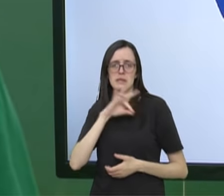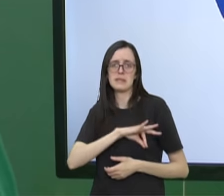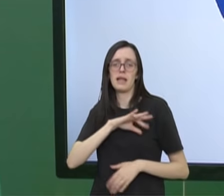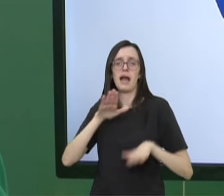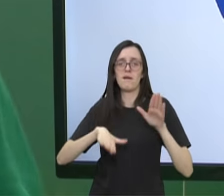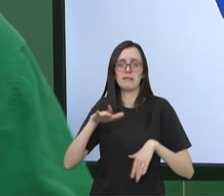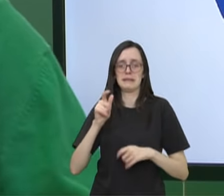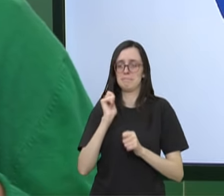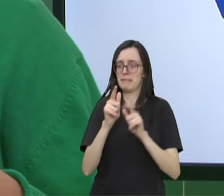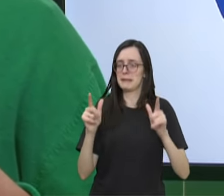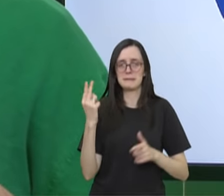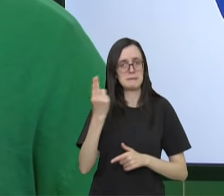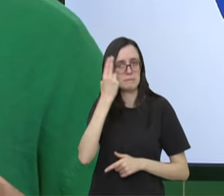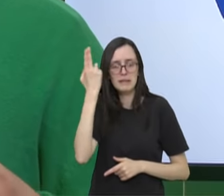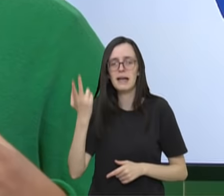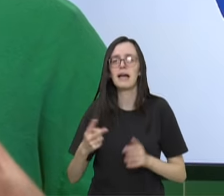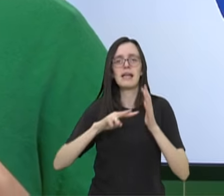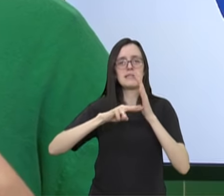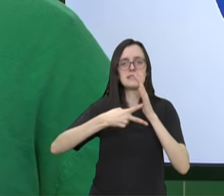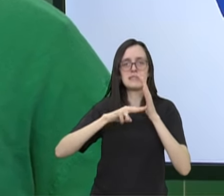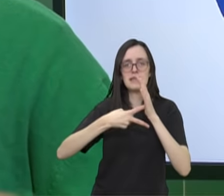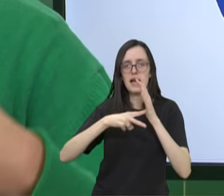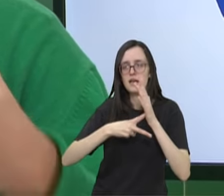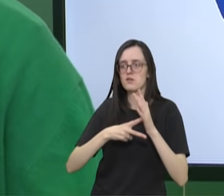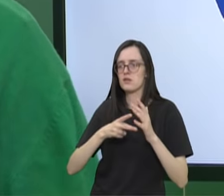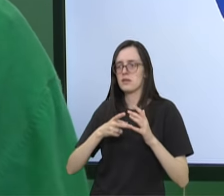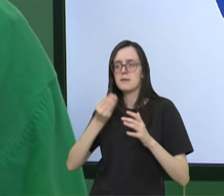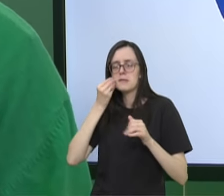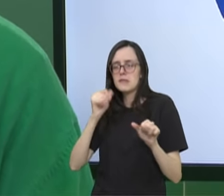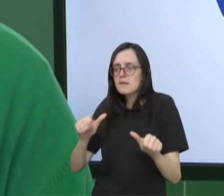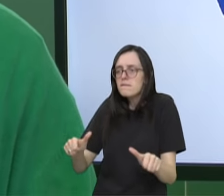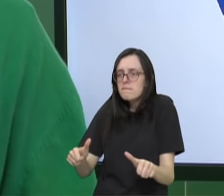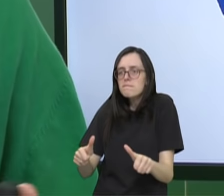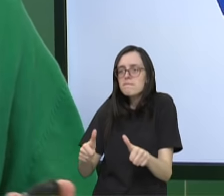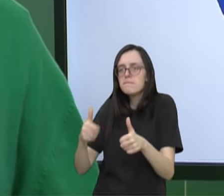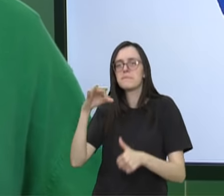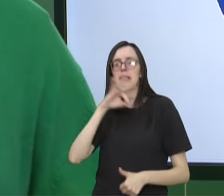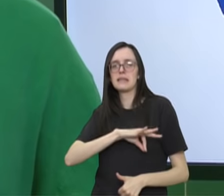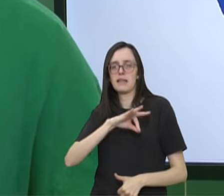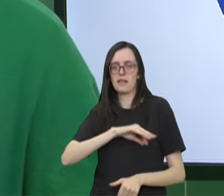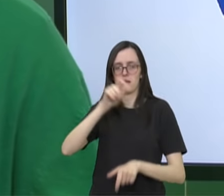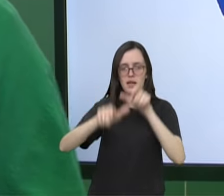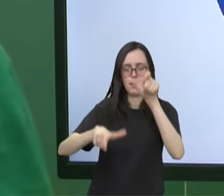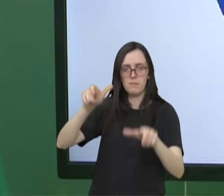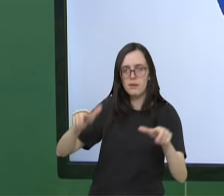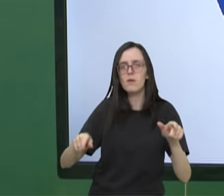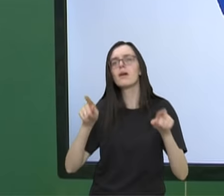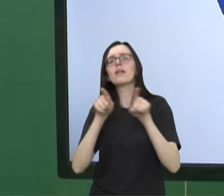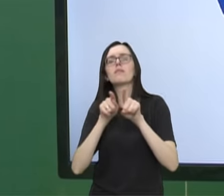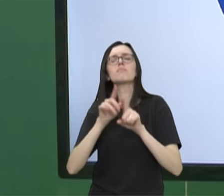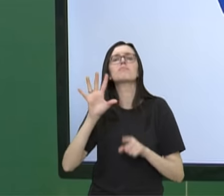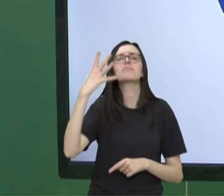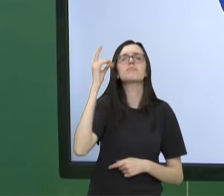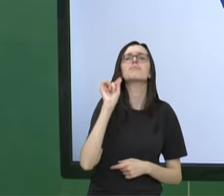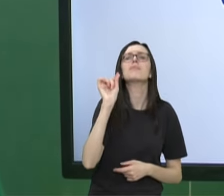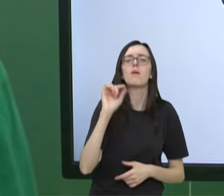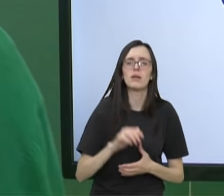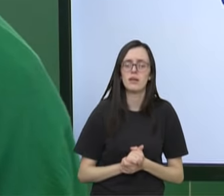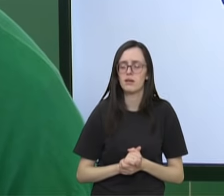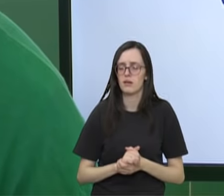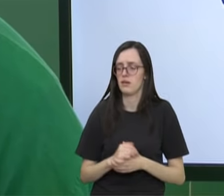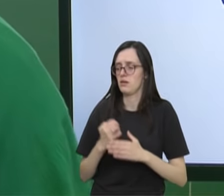ficando mais caros vai dos sindicatos que vão ajudando no processo de melhoria do salário dessas pessoas e com isso o que que vai acontecendo